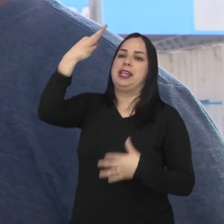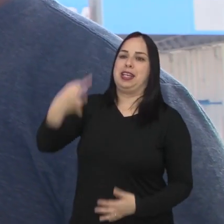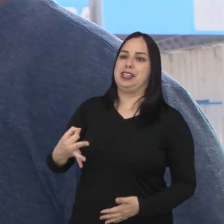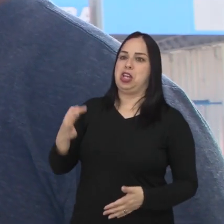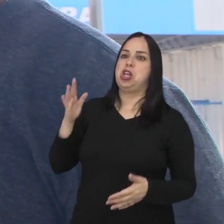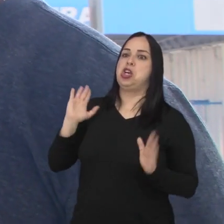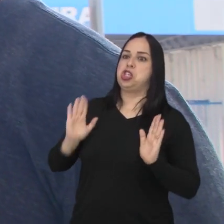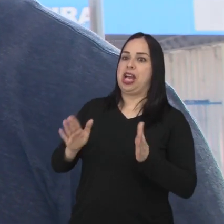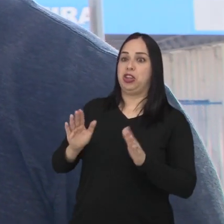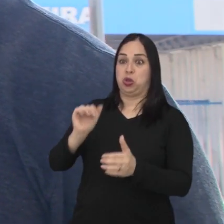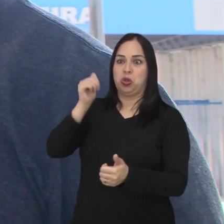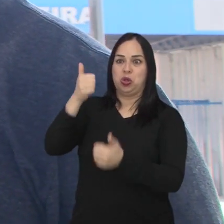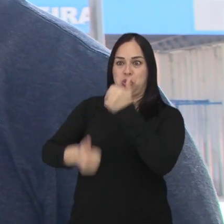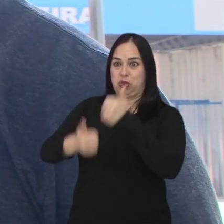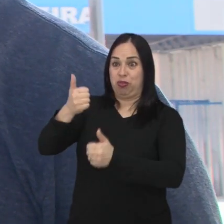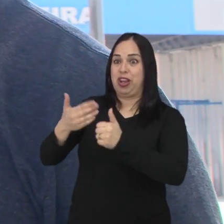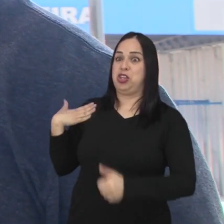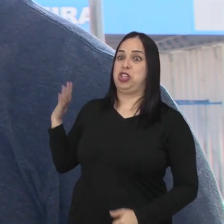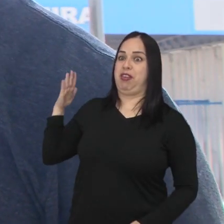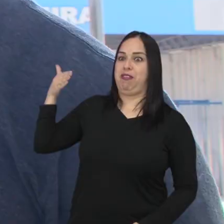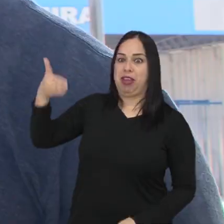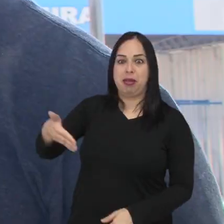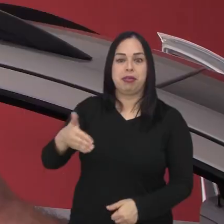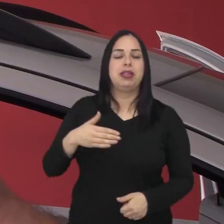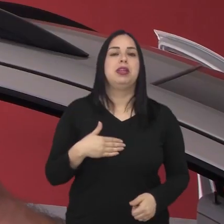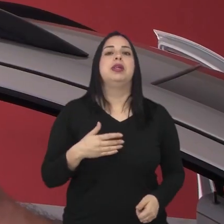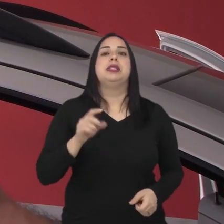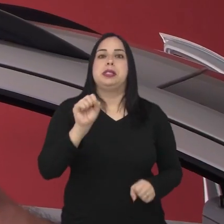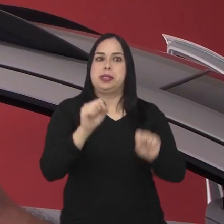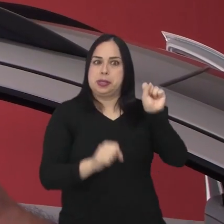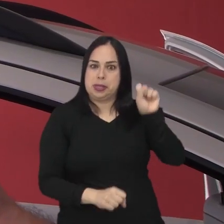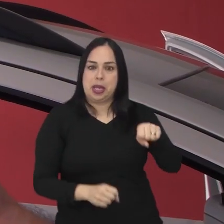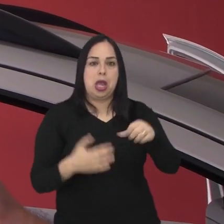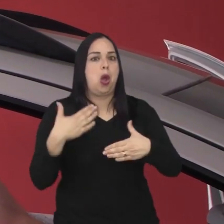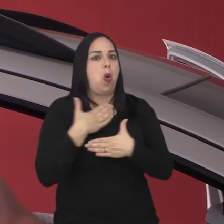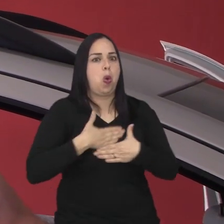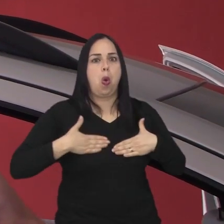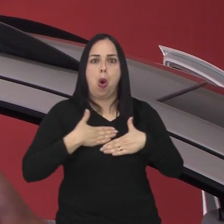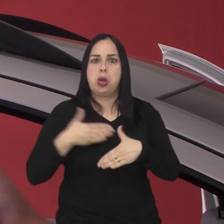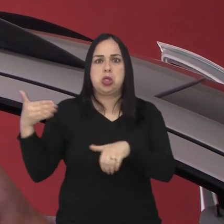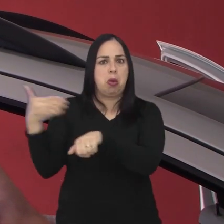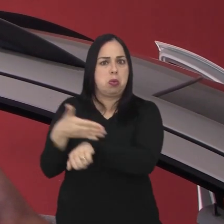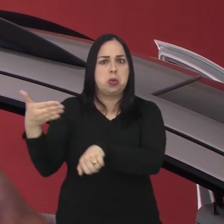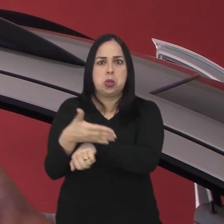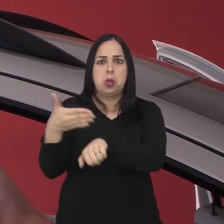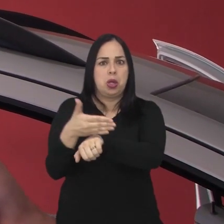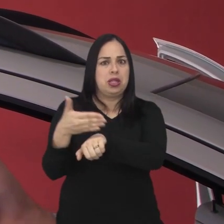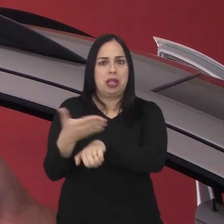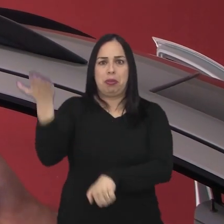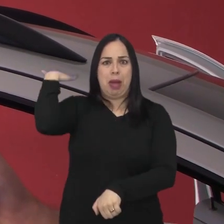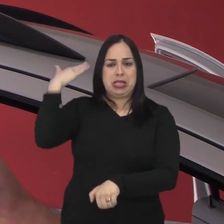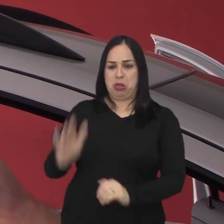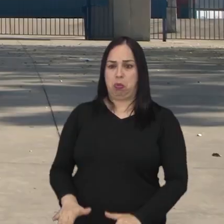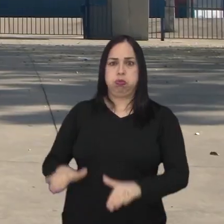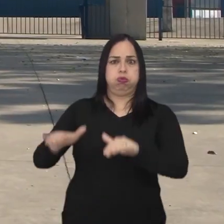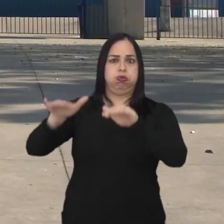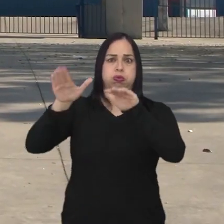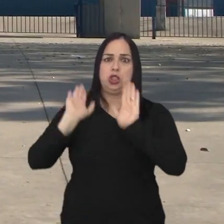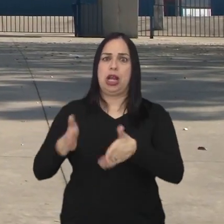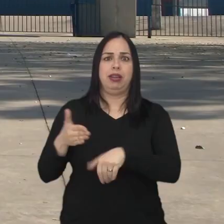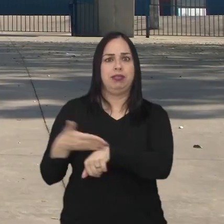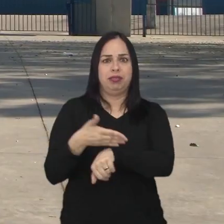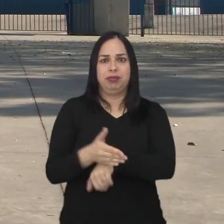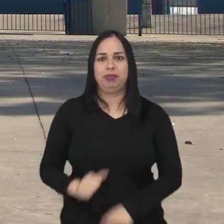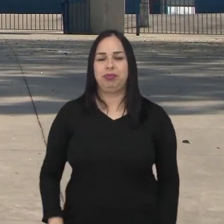eu já venho né? Todos os jogos a gente tá aí, mora do lado. Participaria porque eu gosto, né? Eu frequento o Martins Pereira desde criança, né?